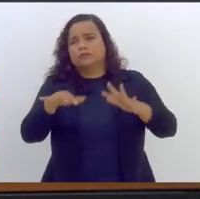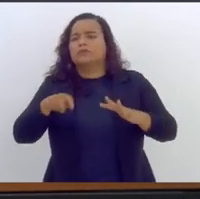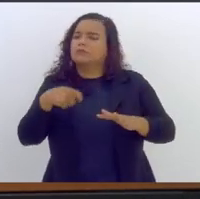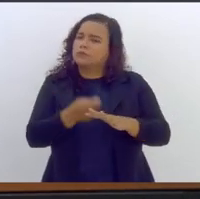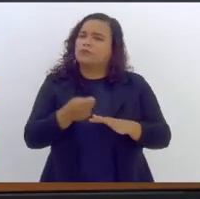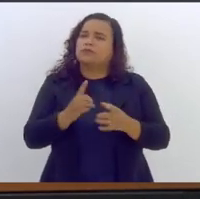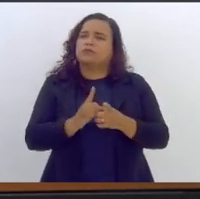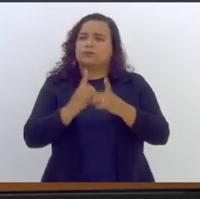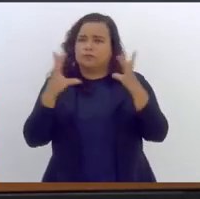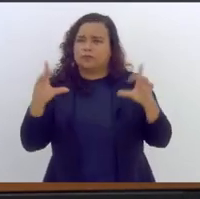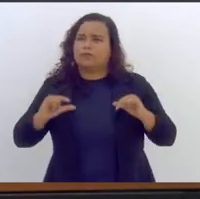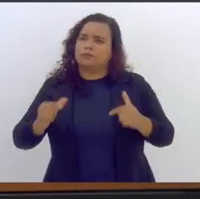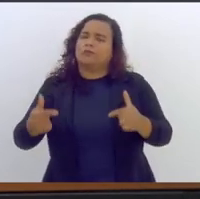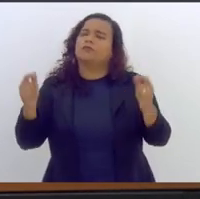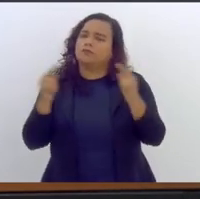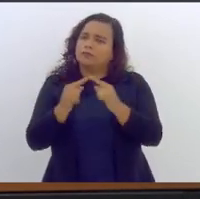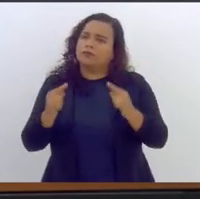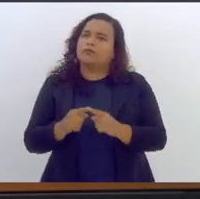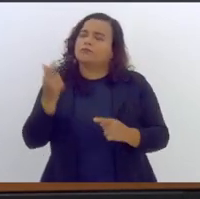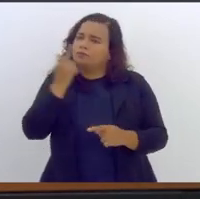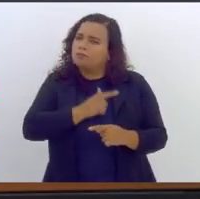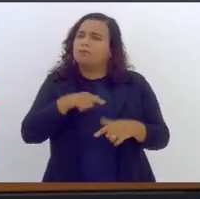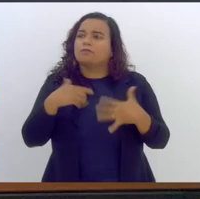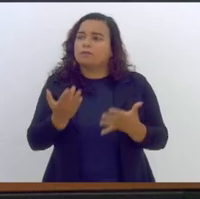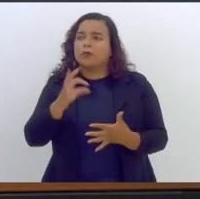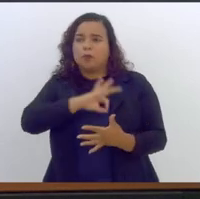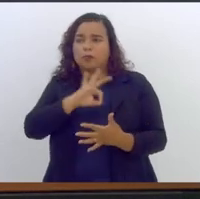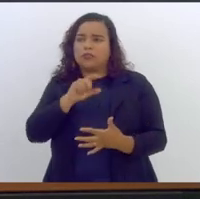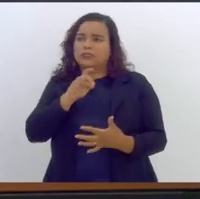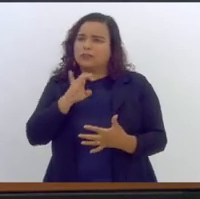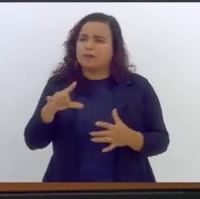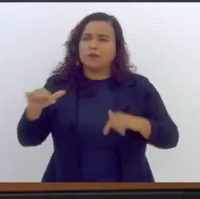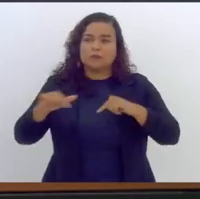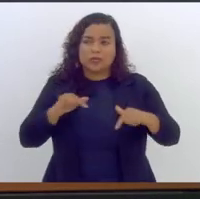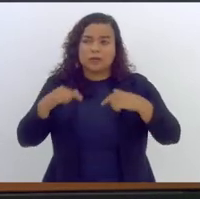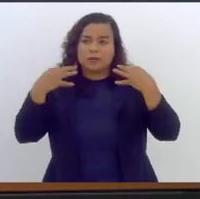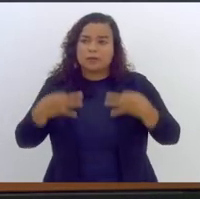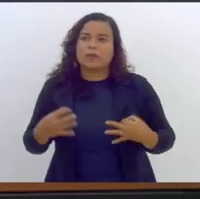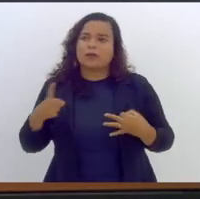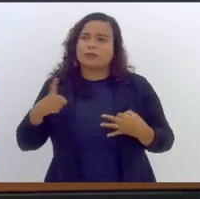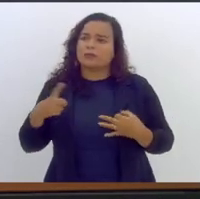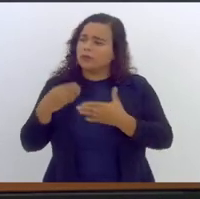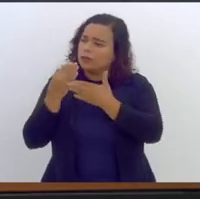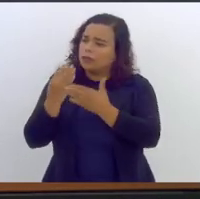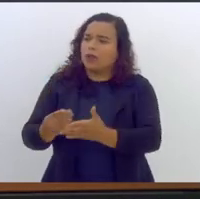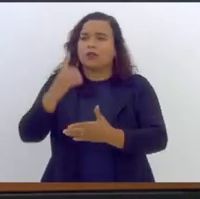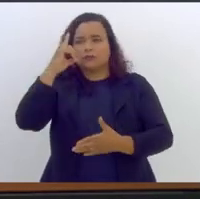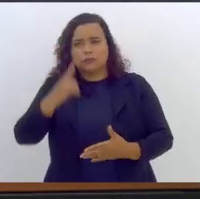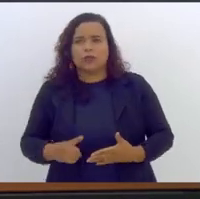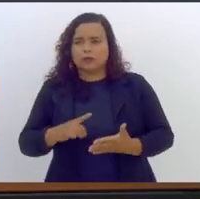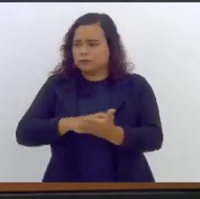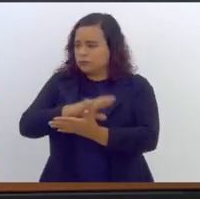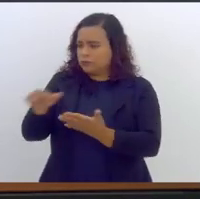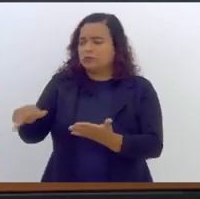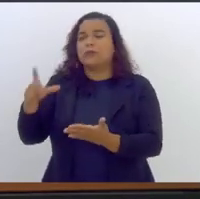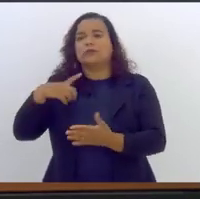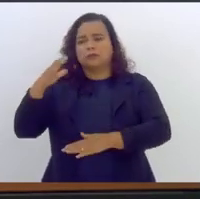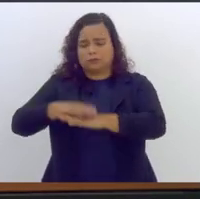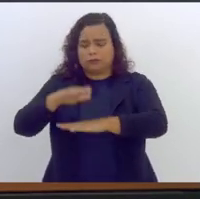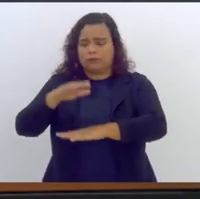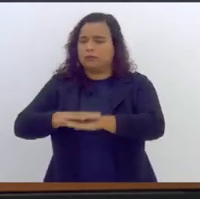de efetivação da Democracia então a polícia civil né trabalhando com garantia de direitos ela tem uma